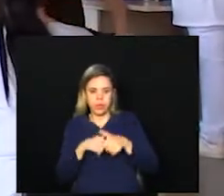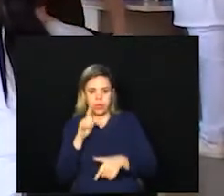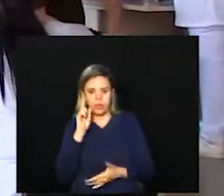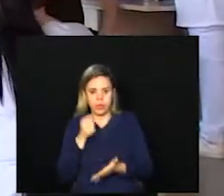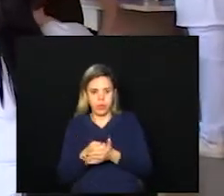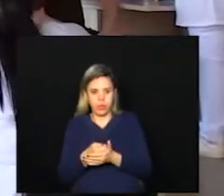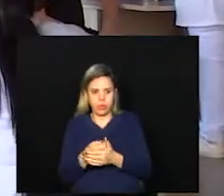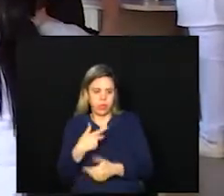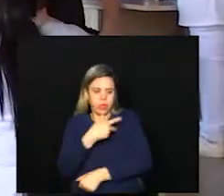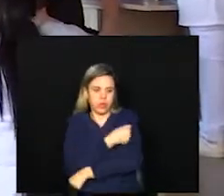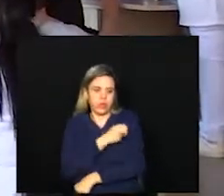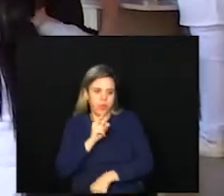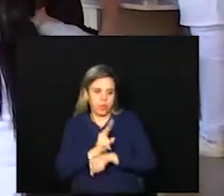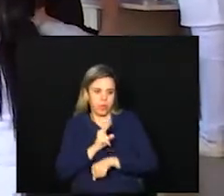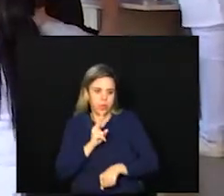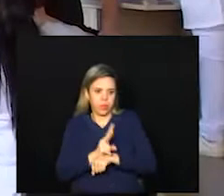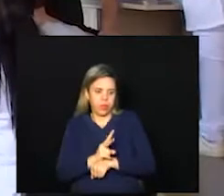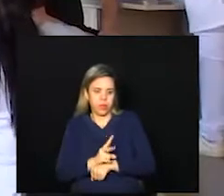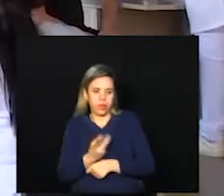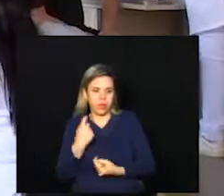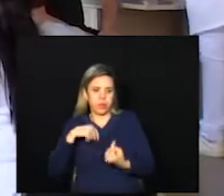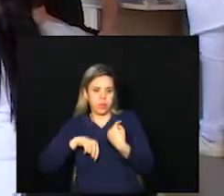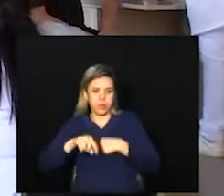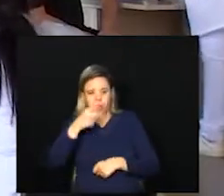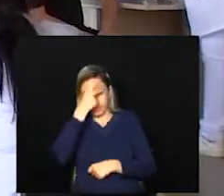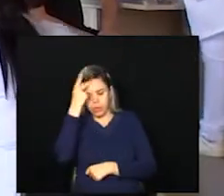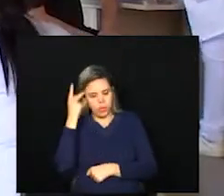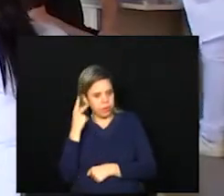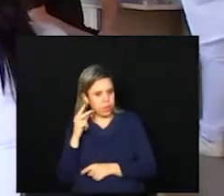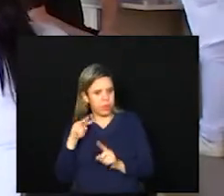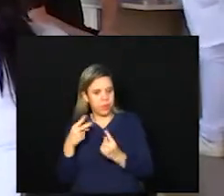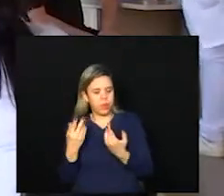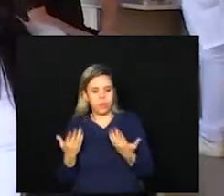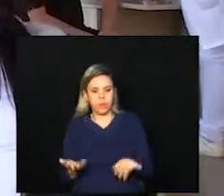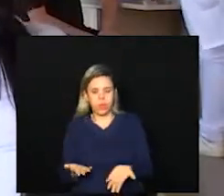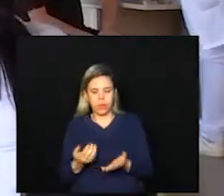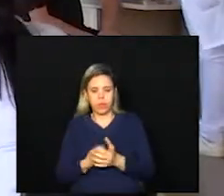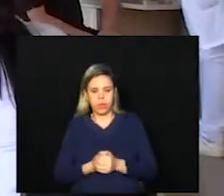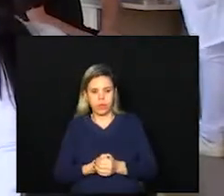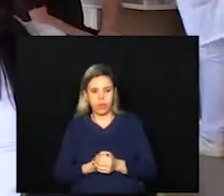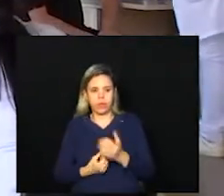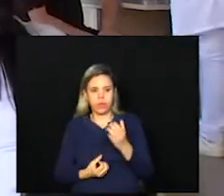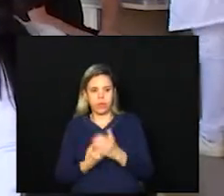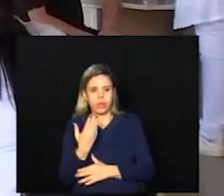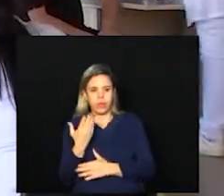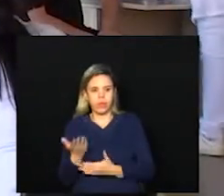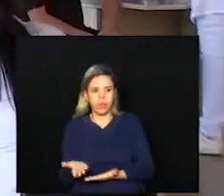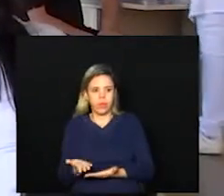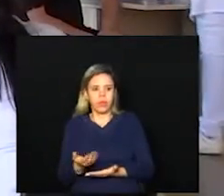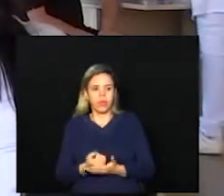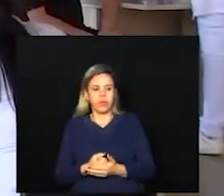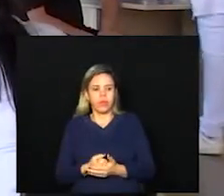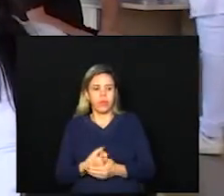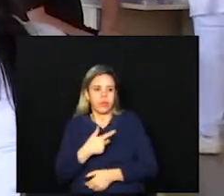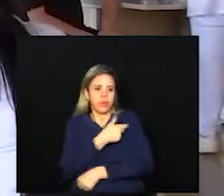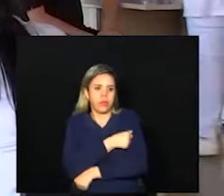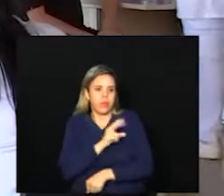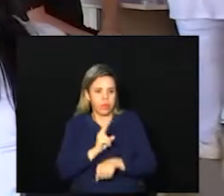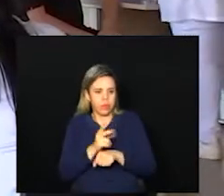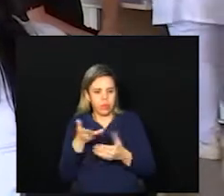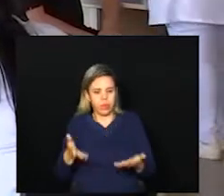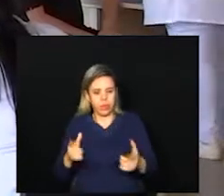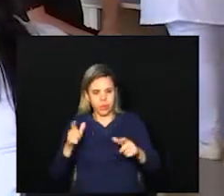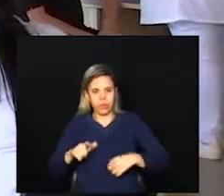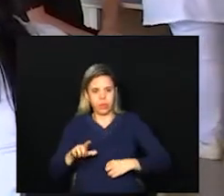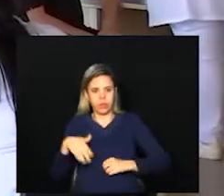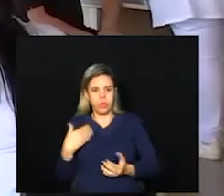garantir a imunização dessas pessoas. A expectativa que aconteça essa imunização aqui nesse